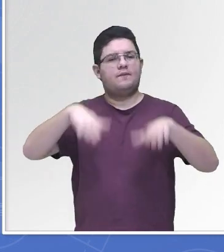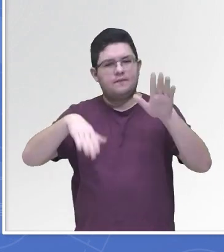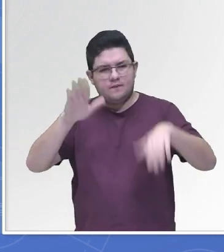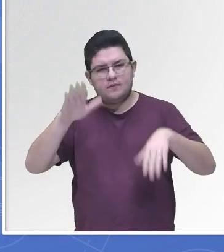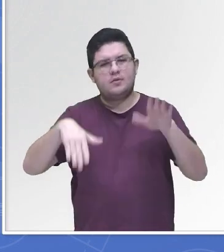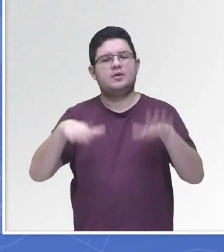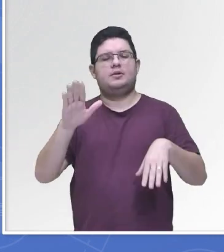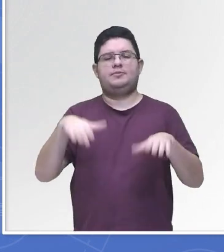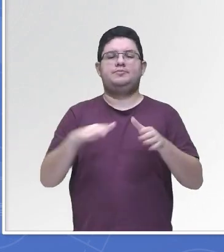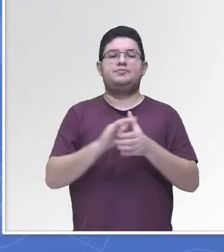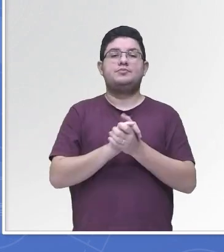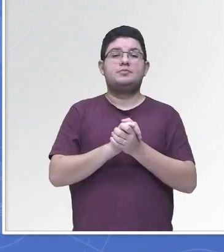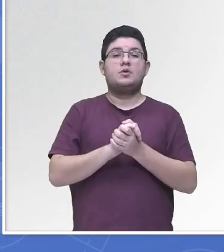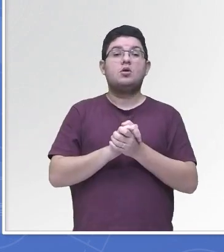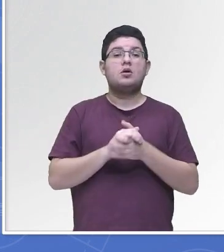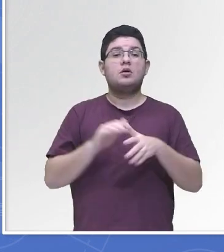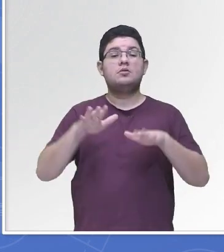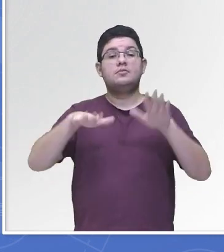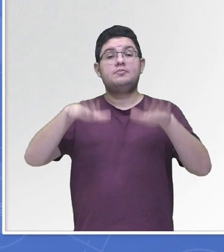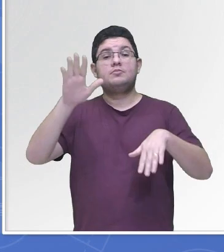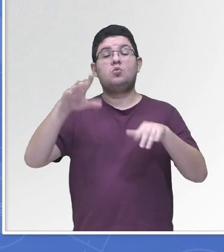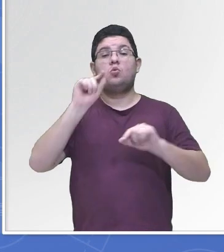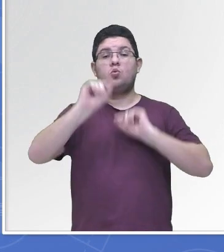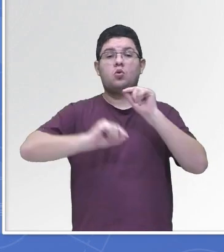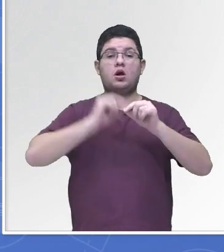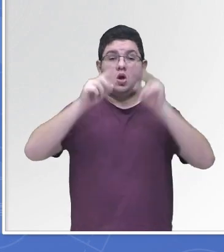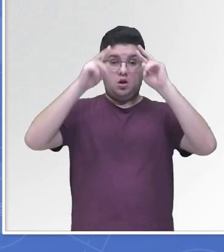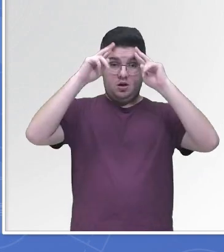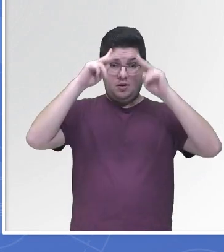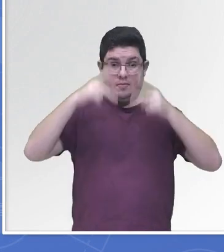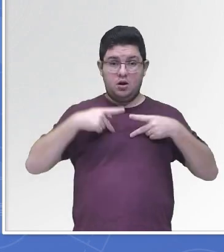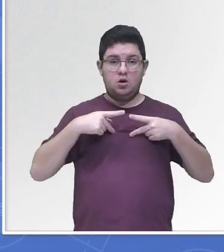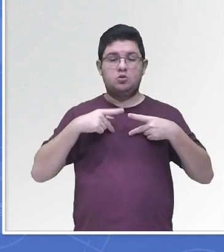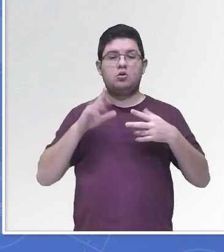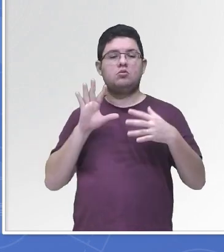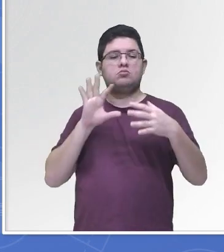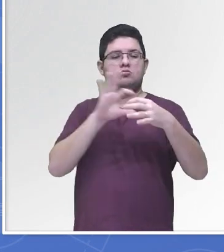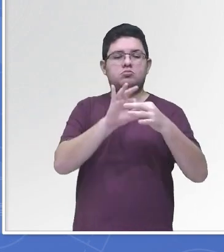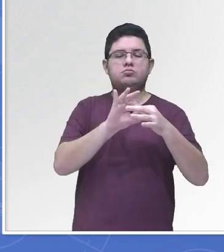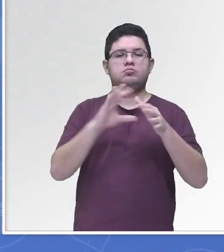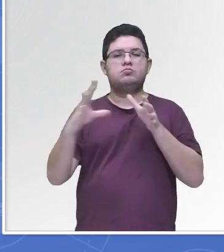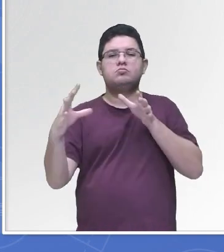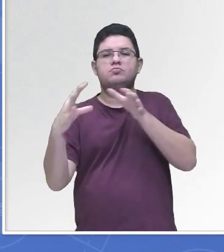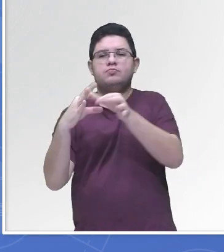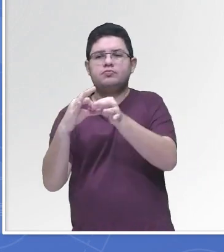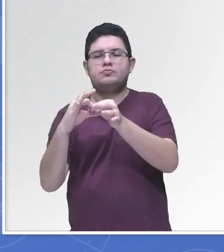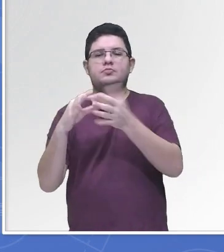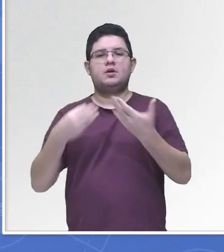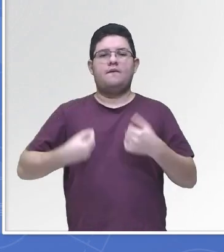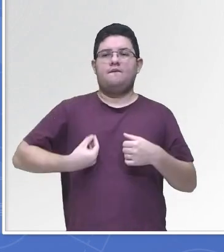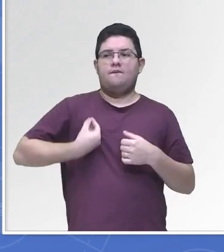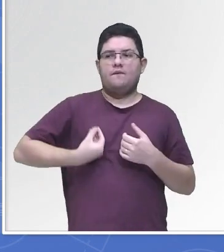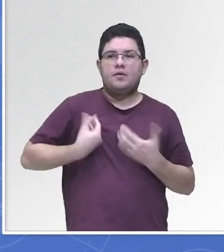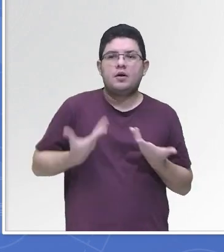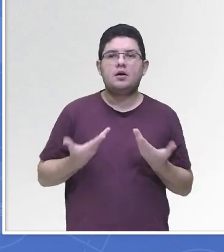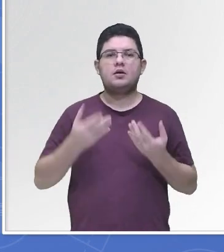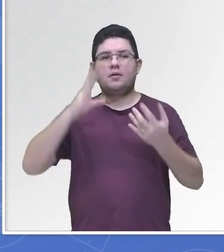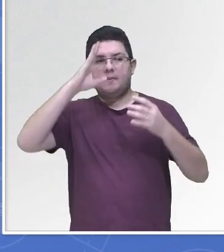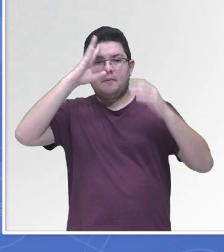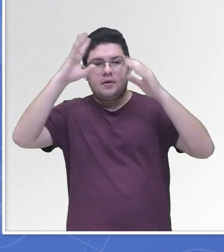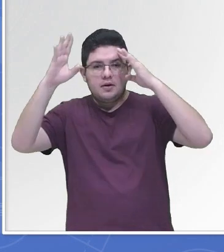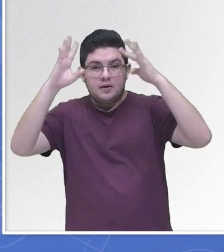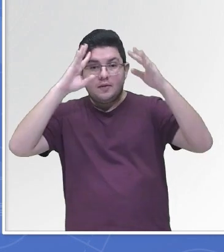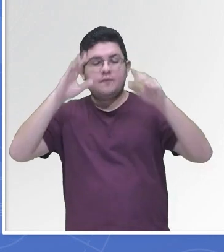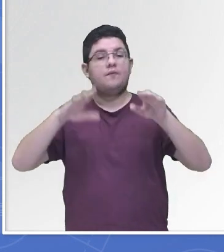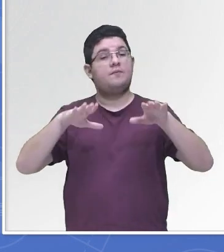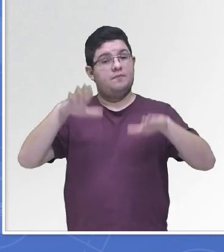acordo com o quê? Com aquilo que eu, ser humano, estou vivendo, com aquilo que eu, ser humano, estou pensando, com aquilo que